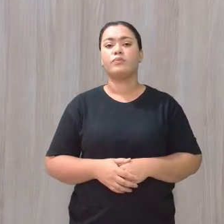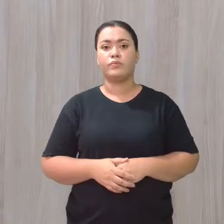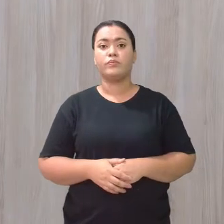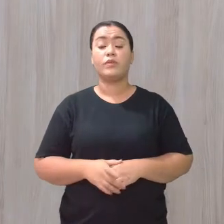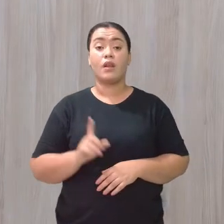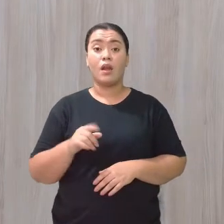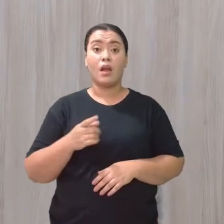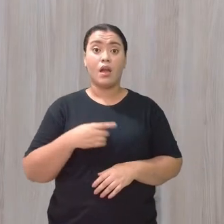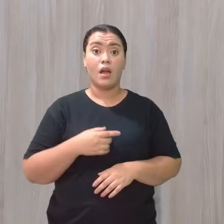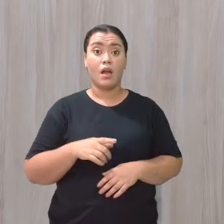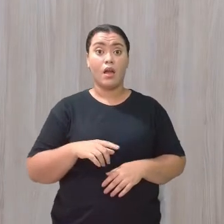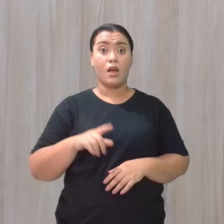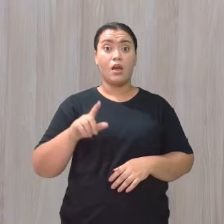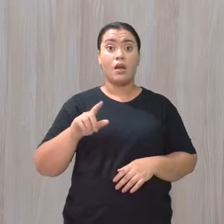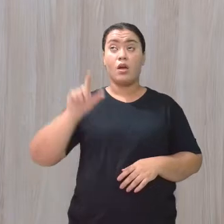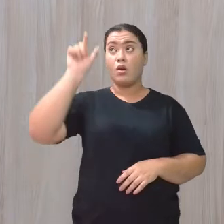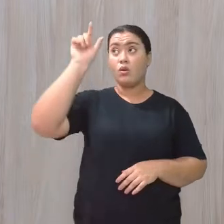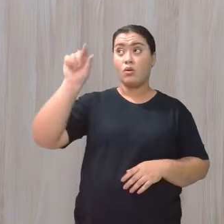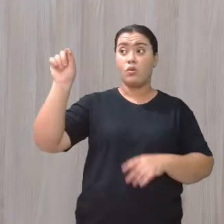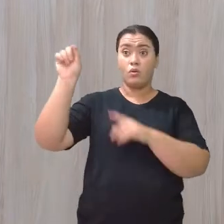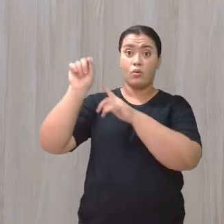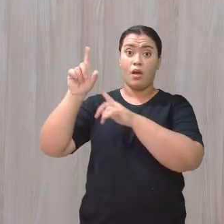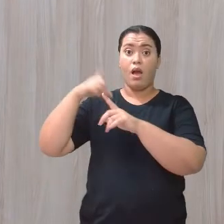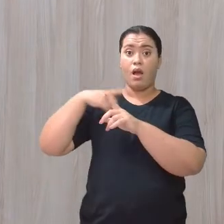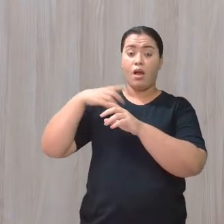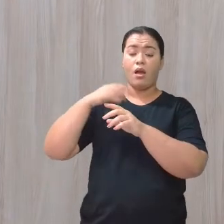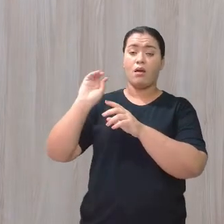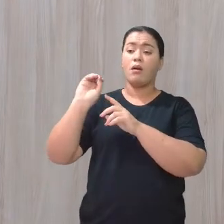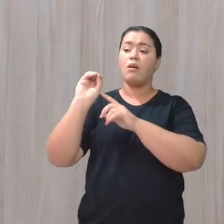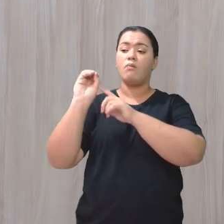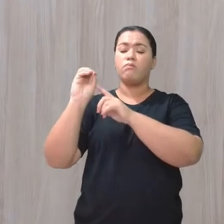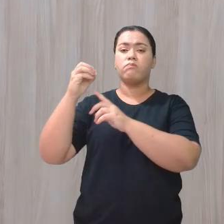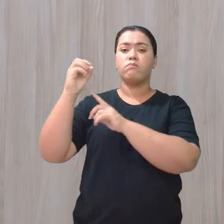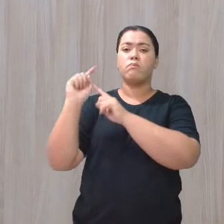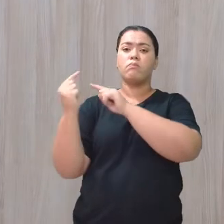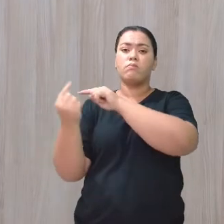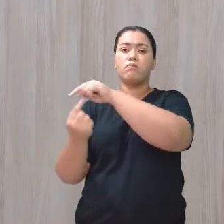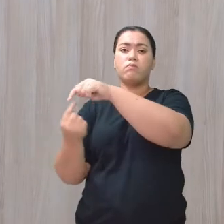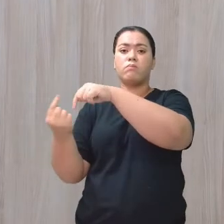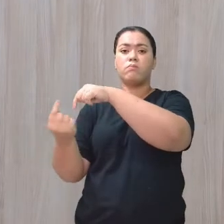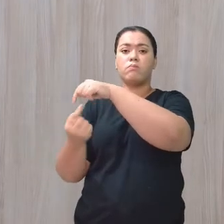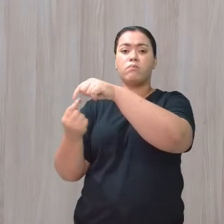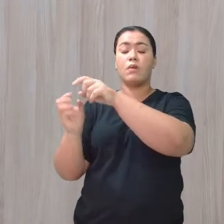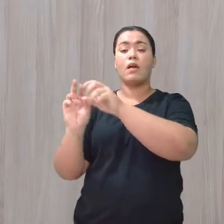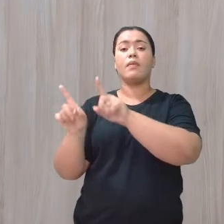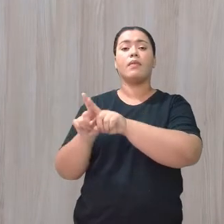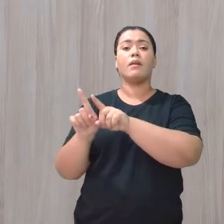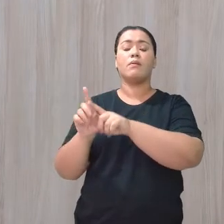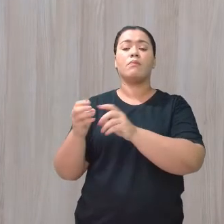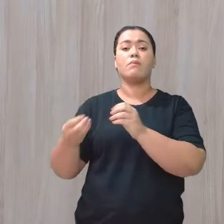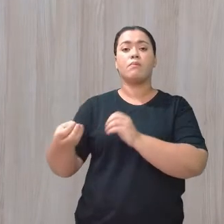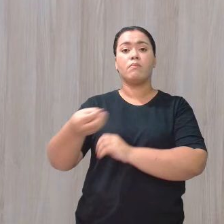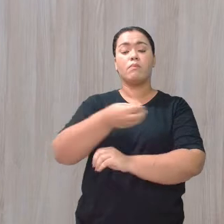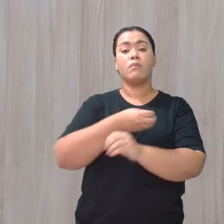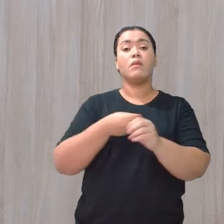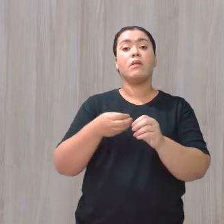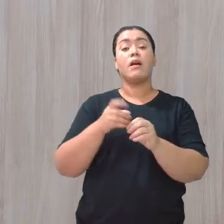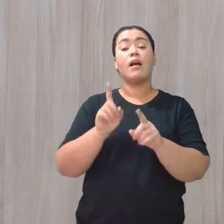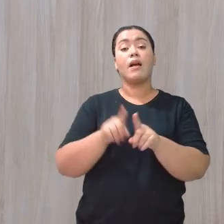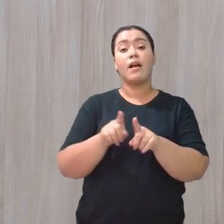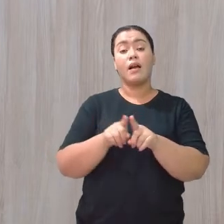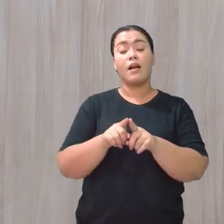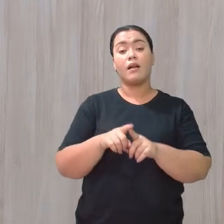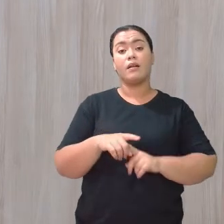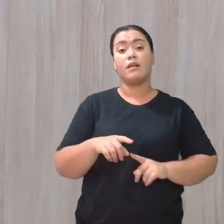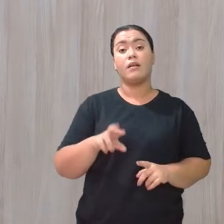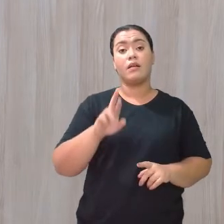a Lua realiza o seu movimento de rotação em torno do seu próprio eixo, o seu movimento de translação e o seu